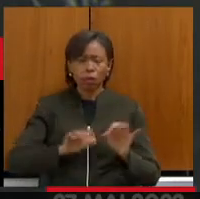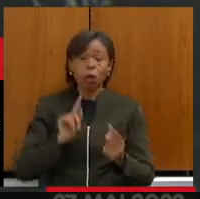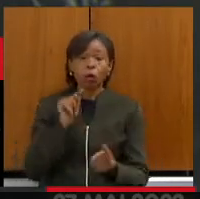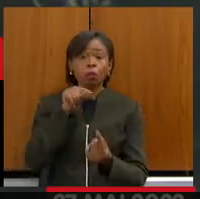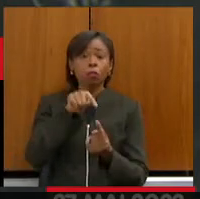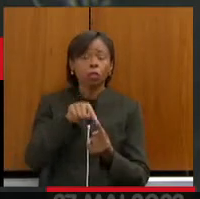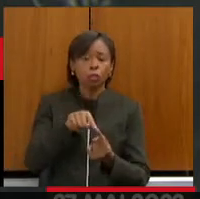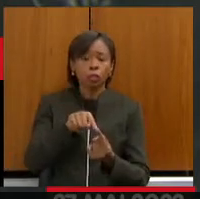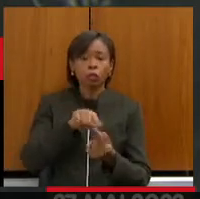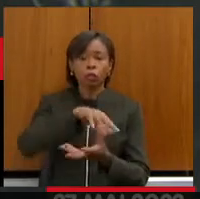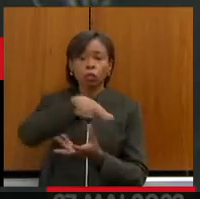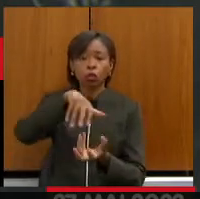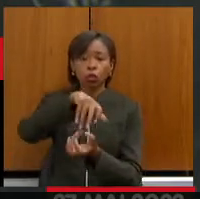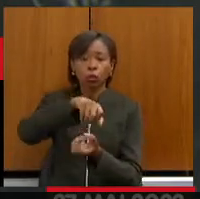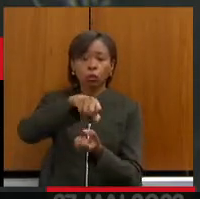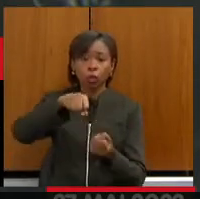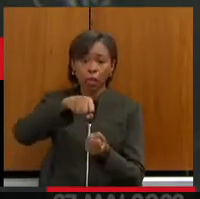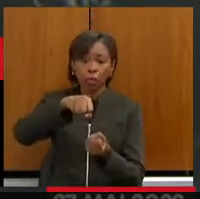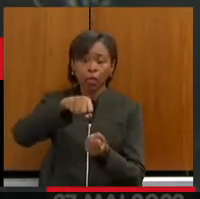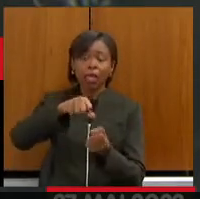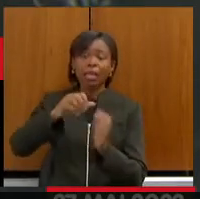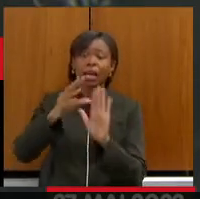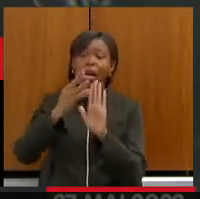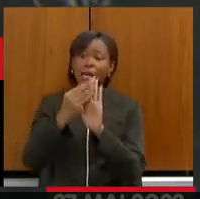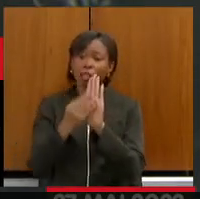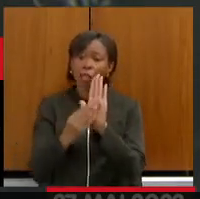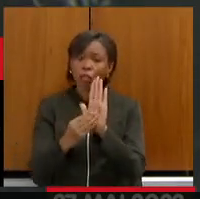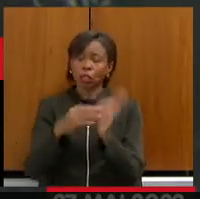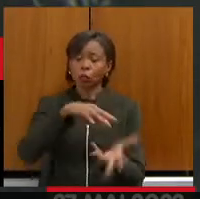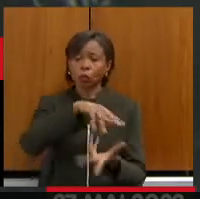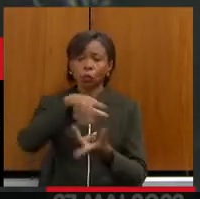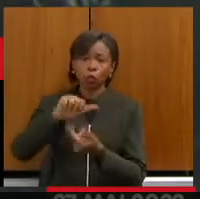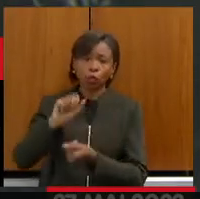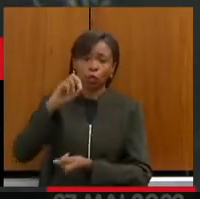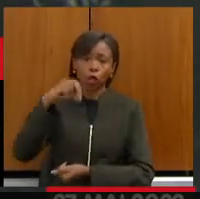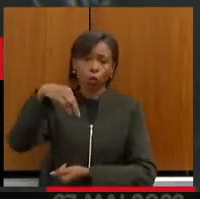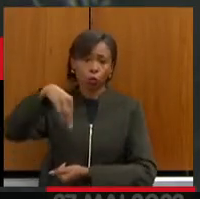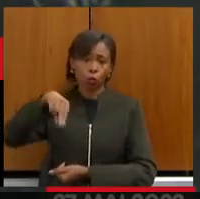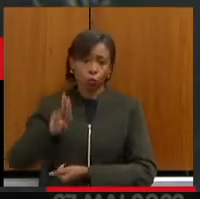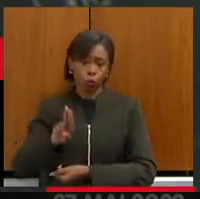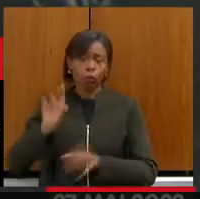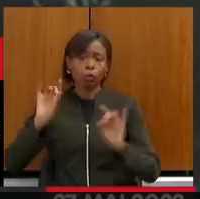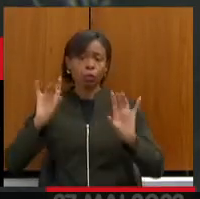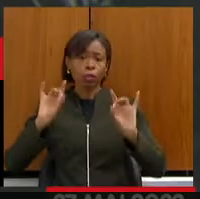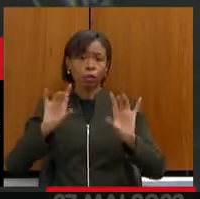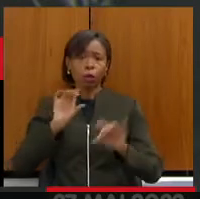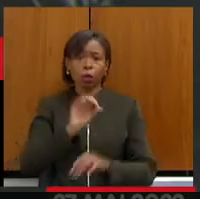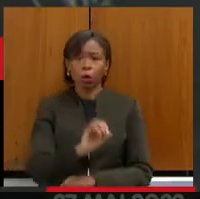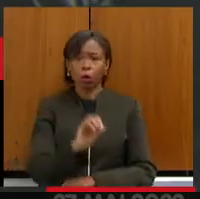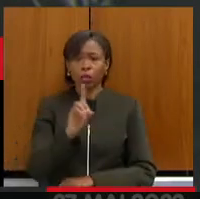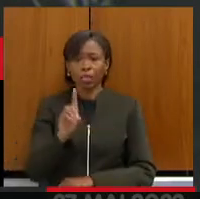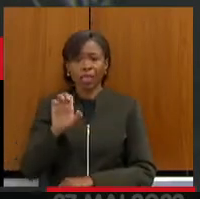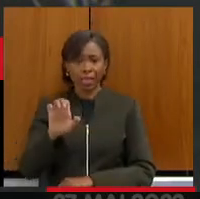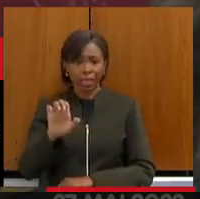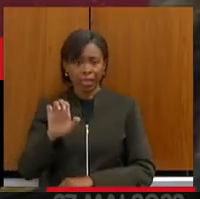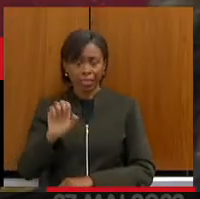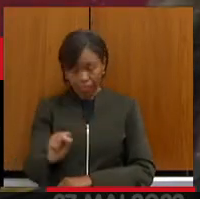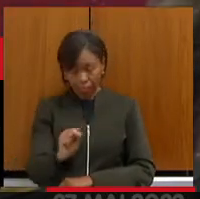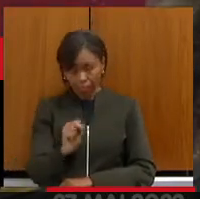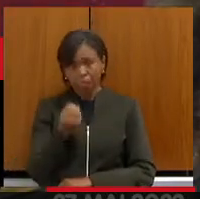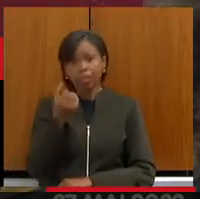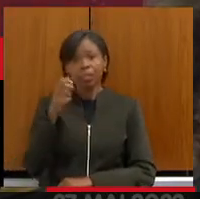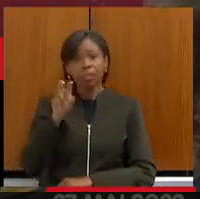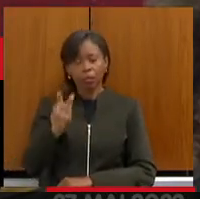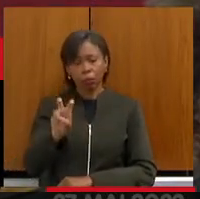sustentável da agenda mundial da cúpula das Nações Unidas em especial o o DS5 que